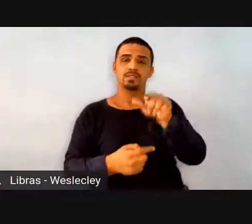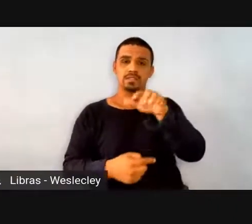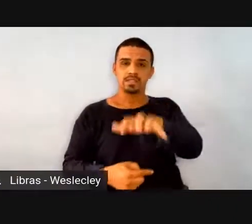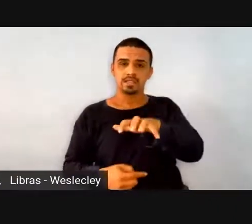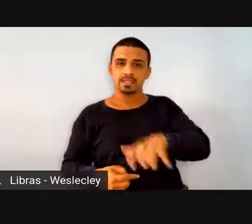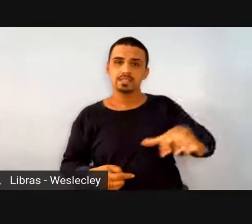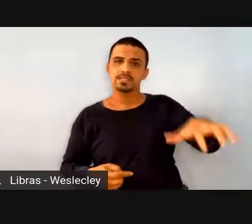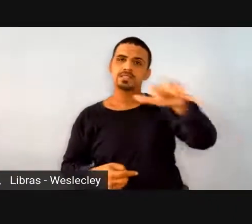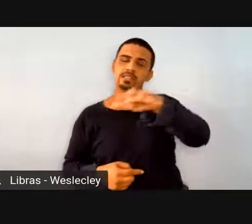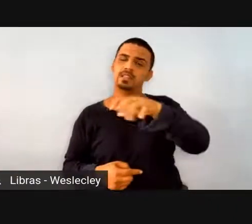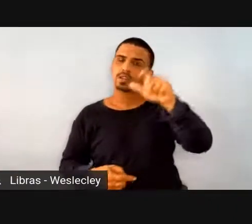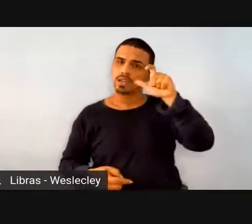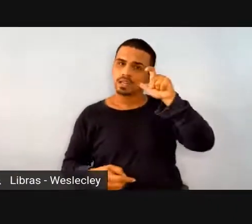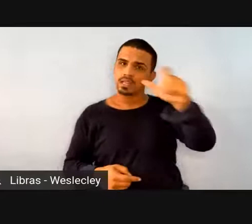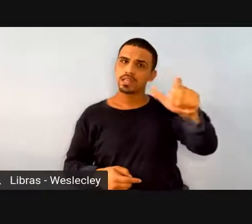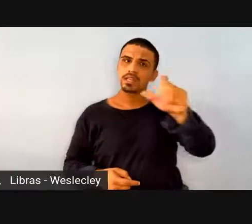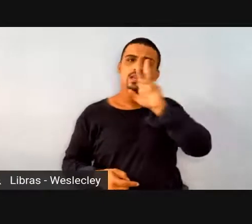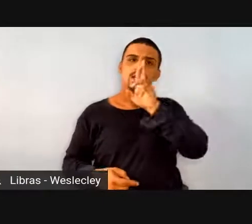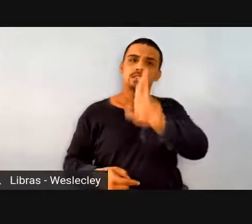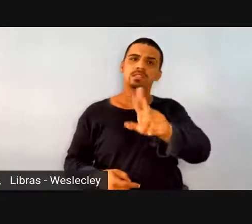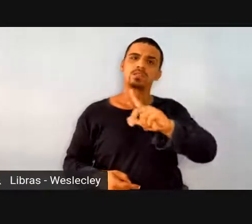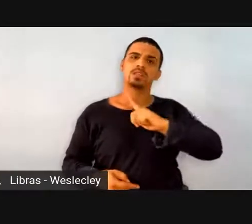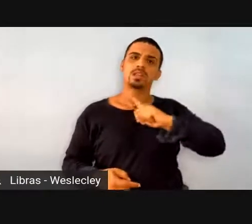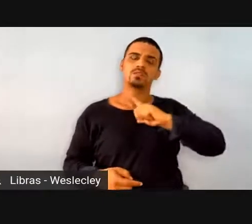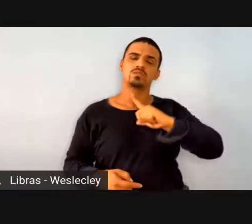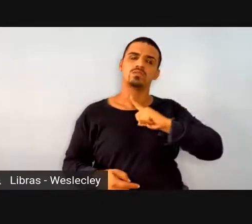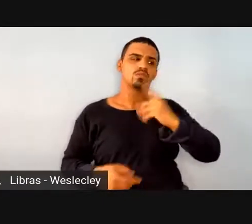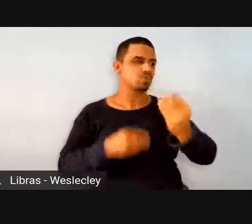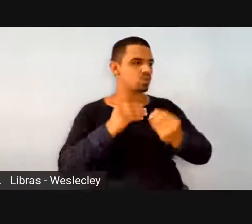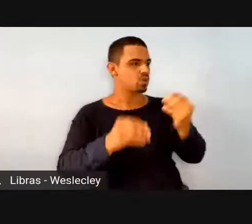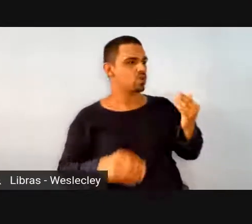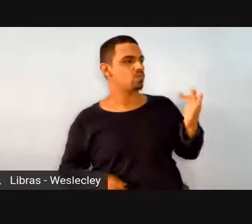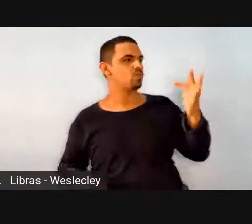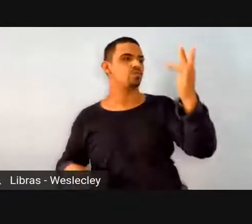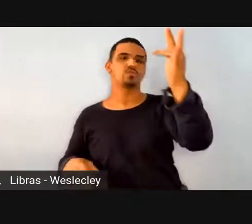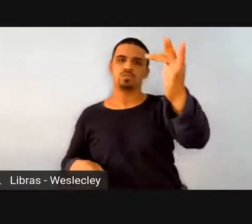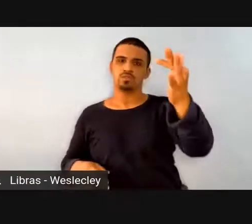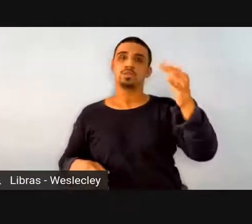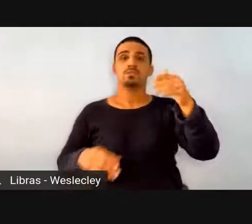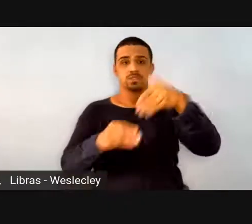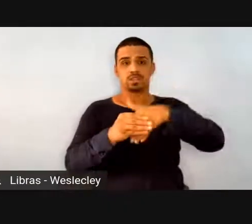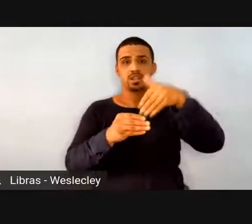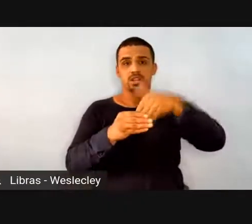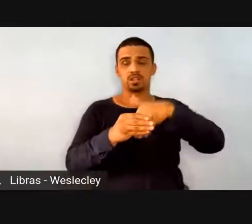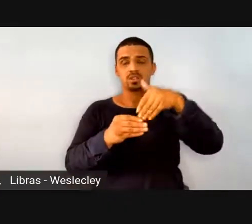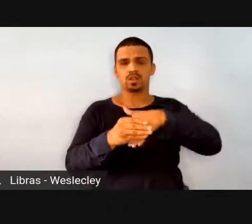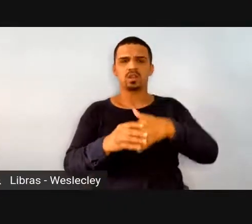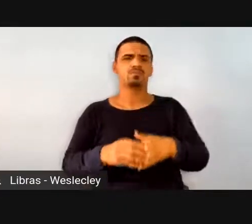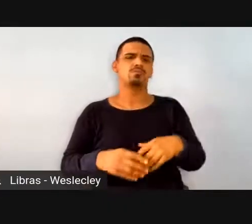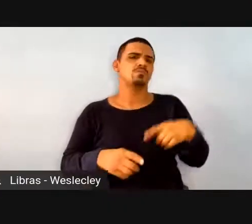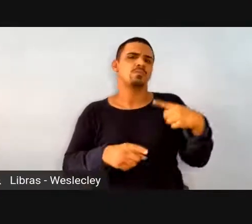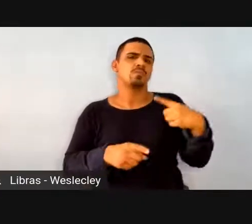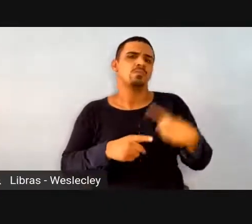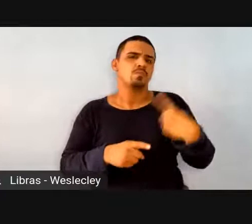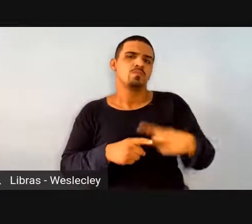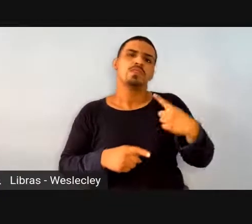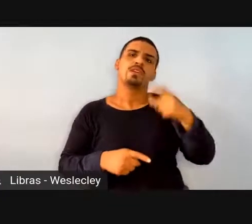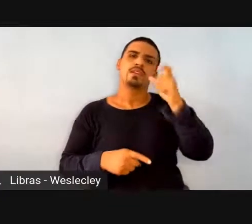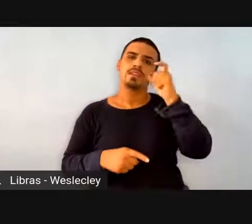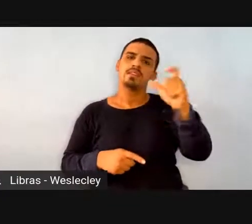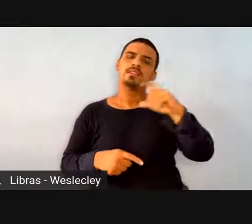muito interessados no resultado eleitoral. E por que esses setores estavam